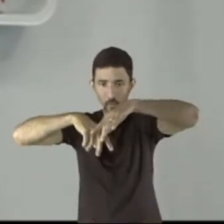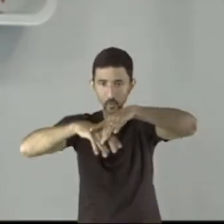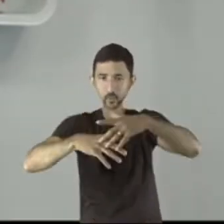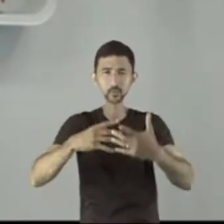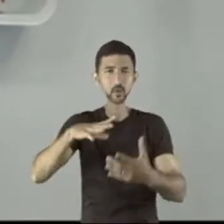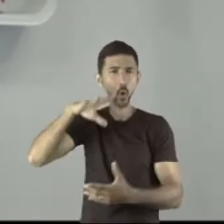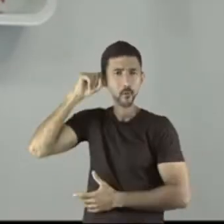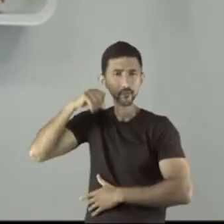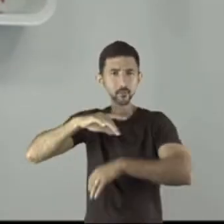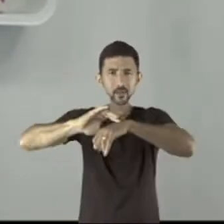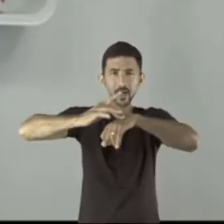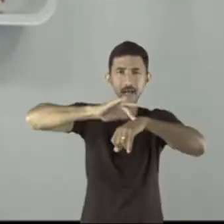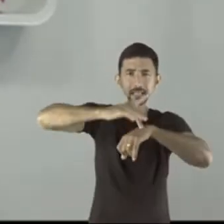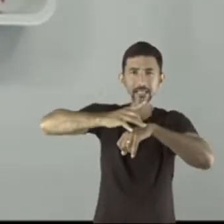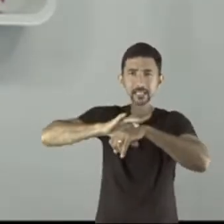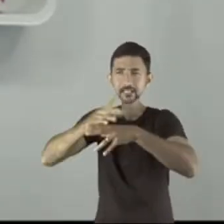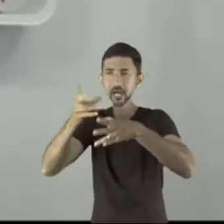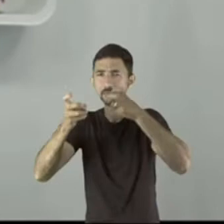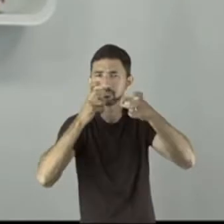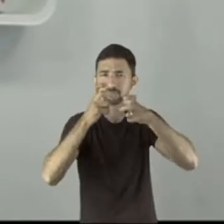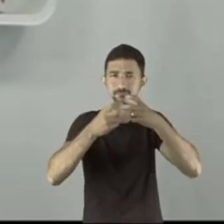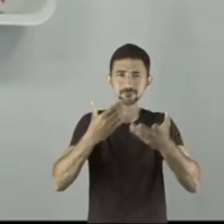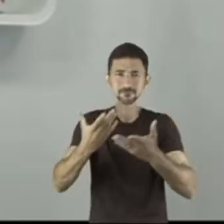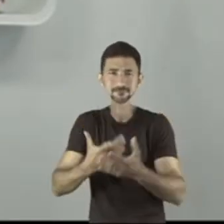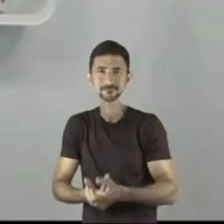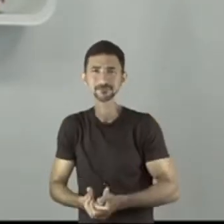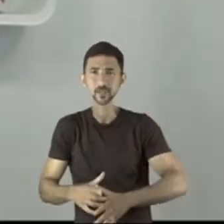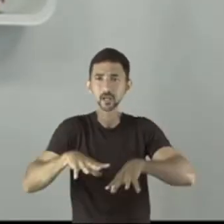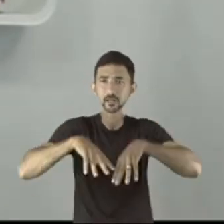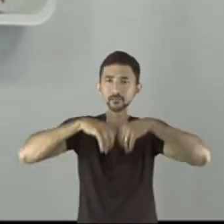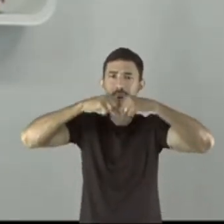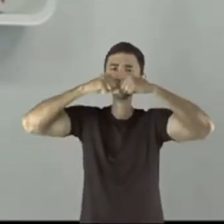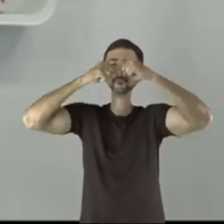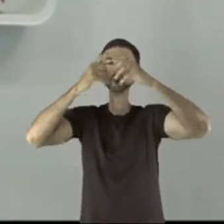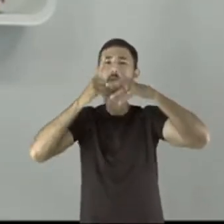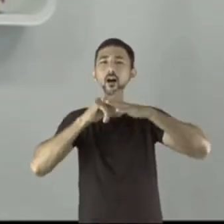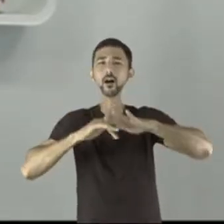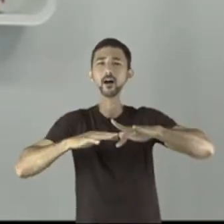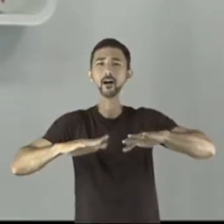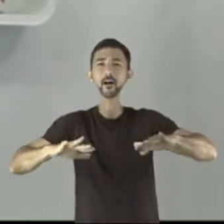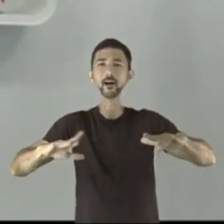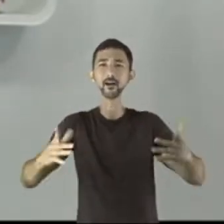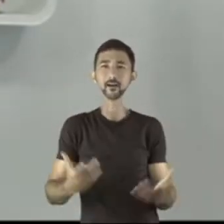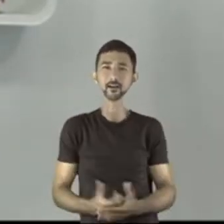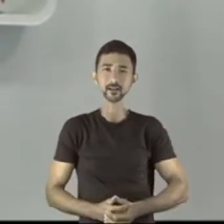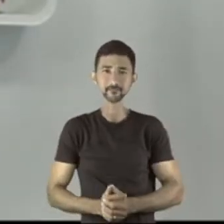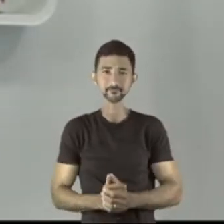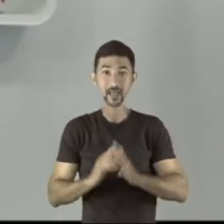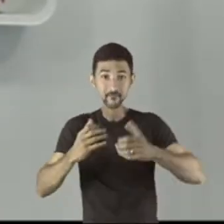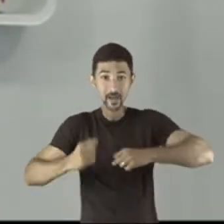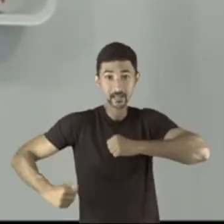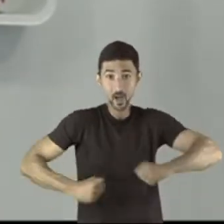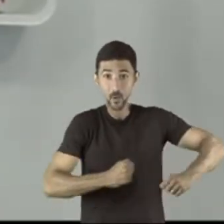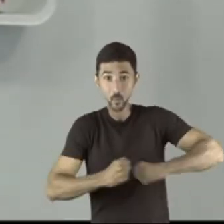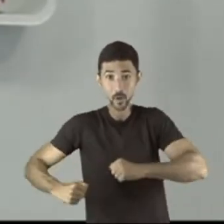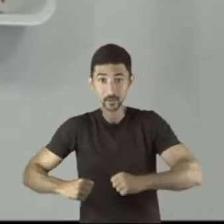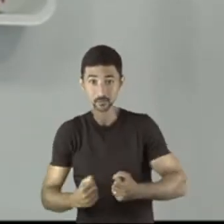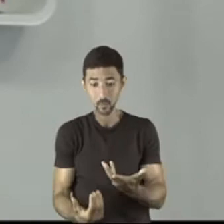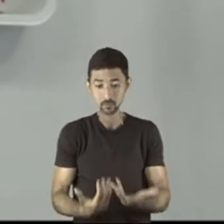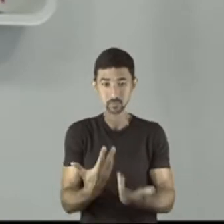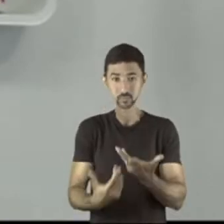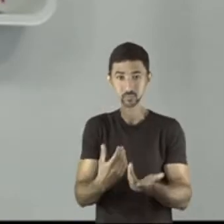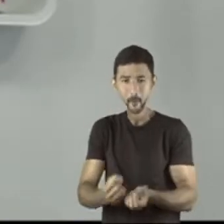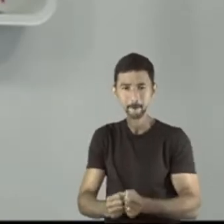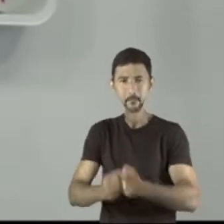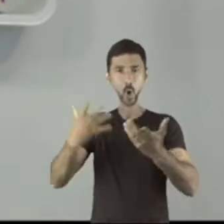ouvir música e dançar, ver carreira de saúva, sentir o cheiro do mar. Festinha de São João, com fogueiras